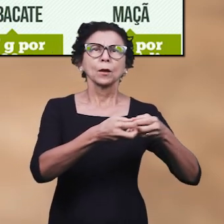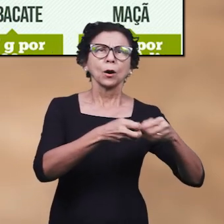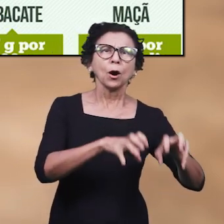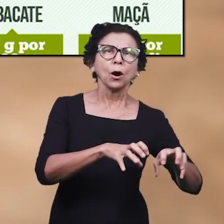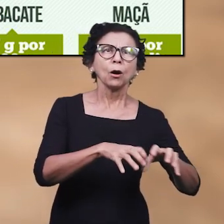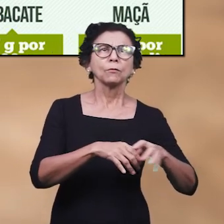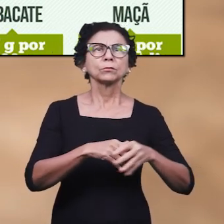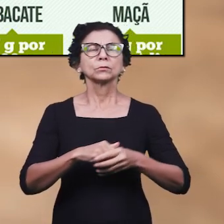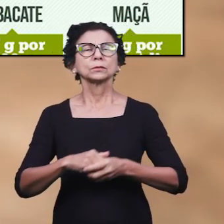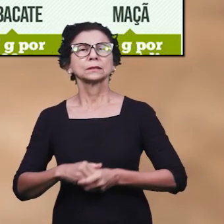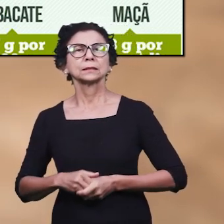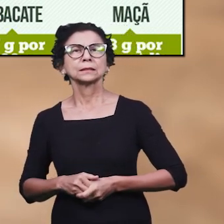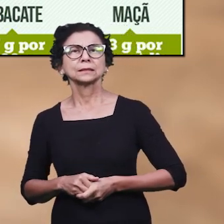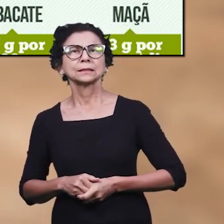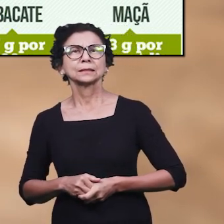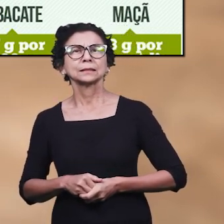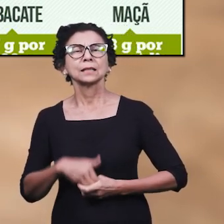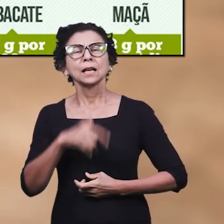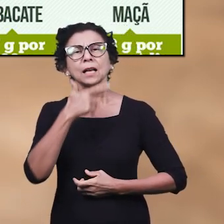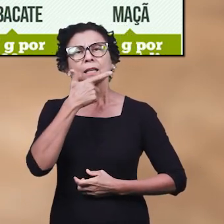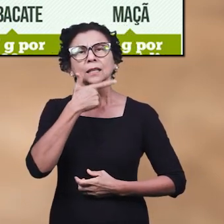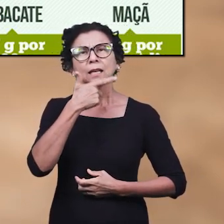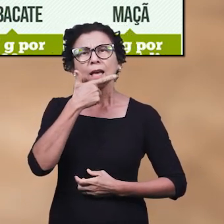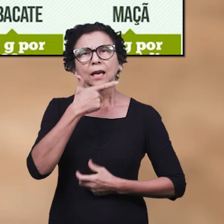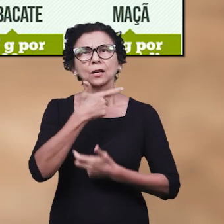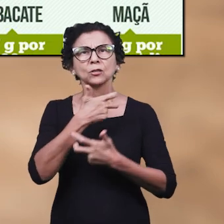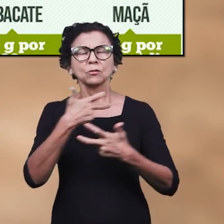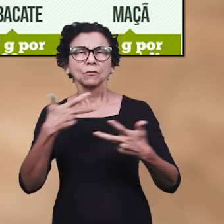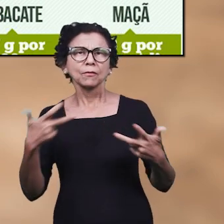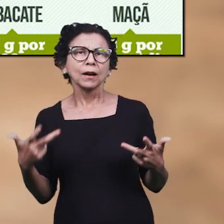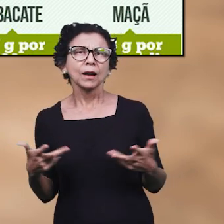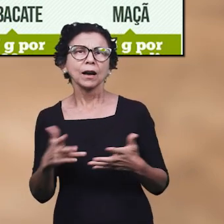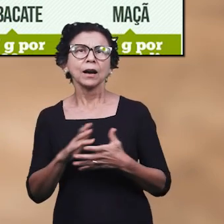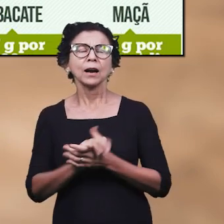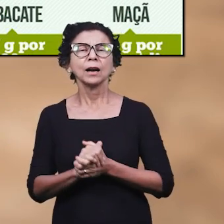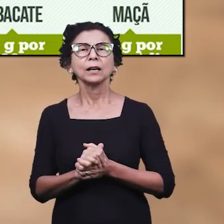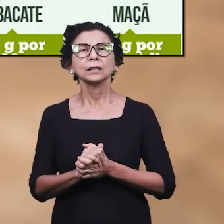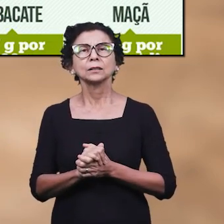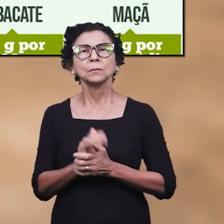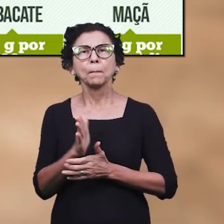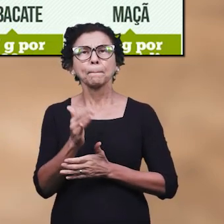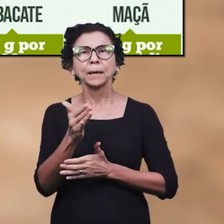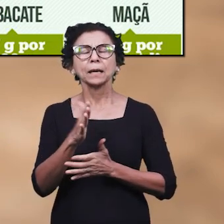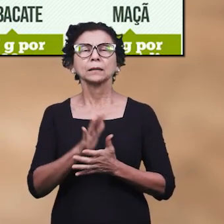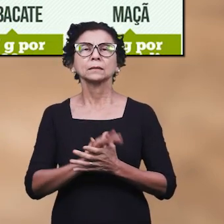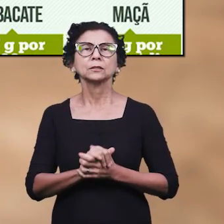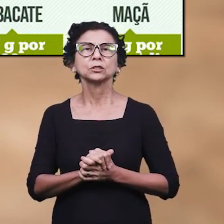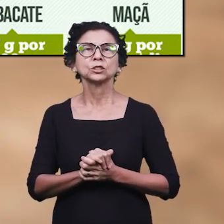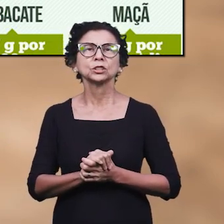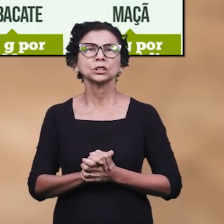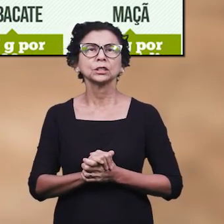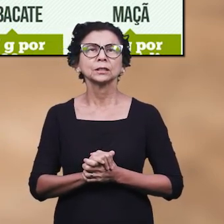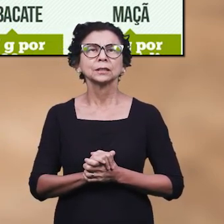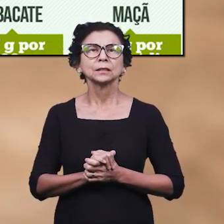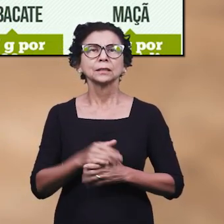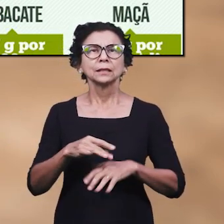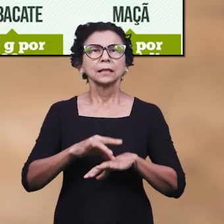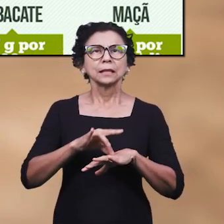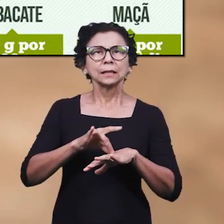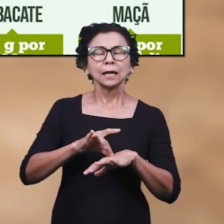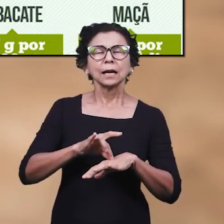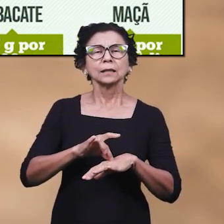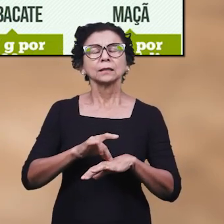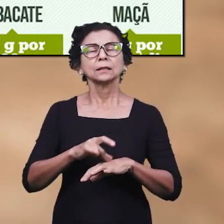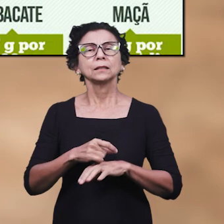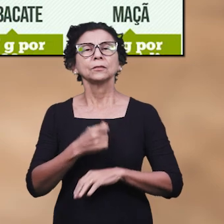de proteína, queijo mussarela, queijo cottage, atum, salmão, patinho e o peito de frango, né? Carne